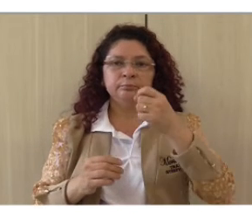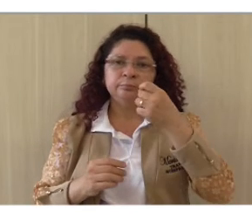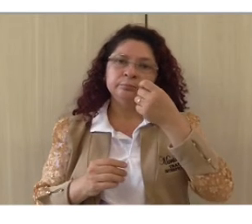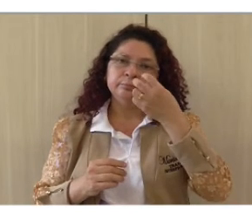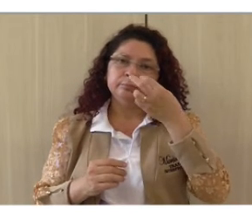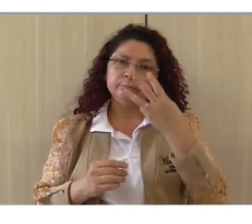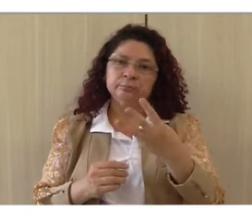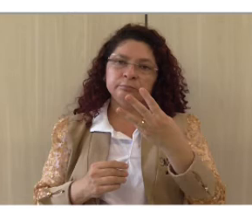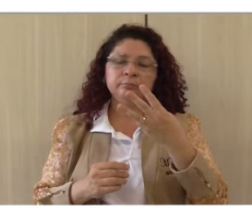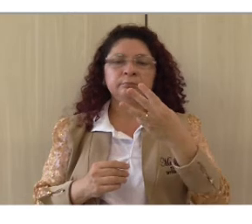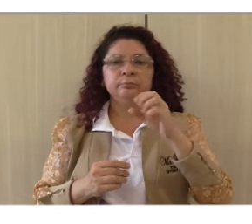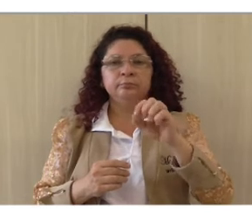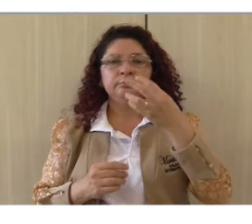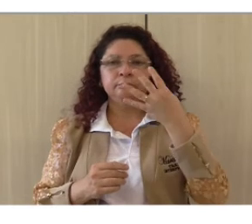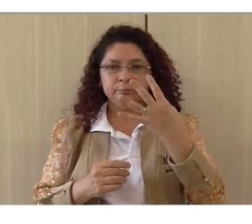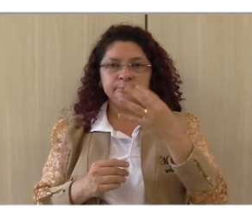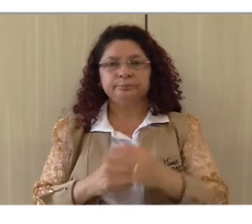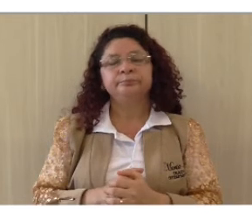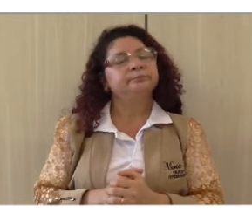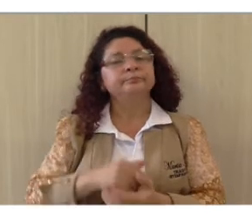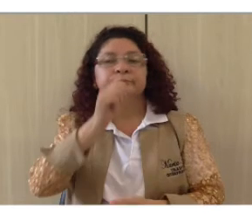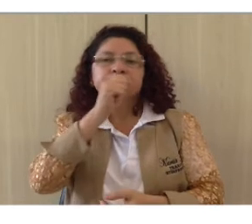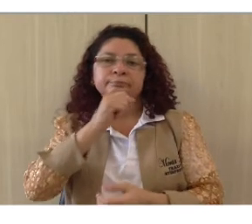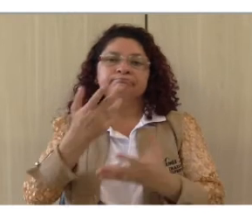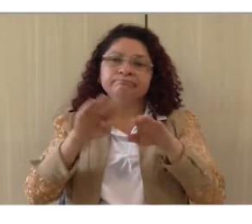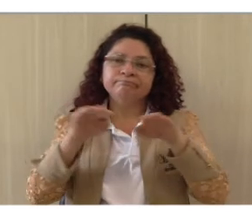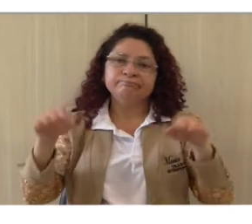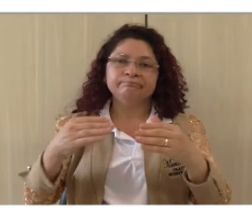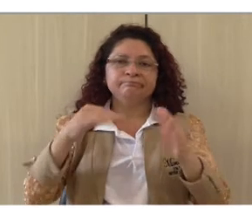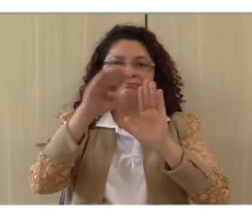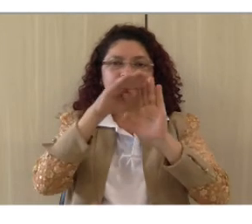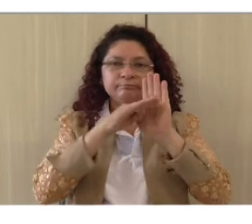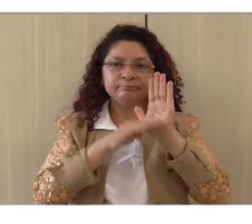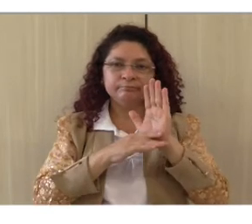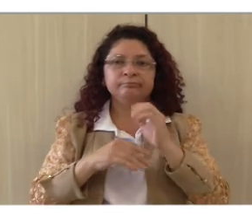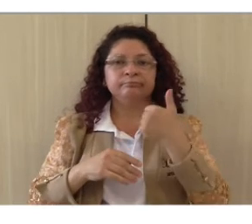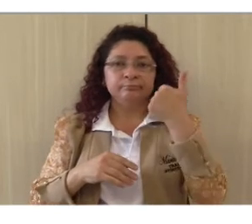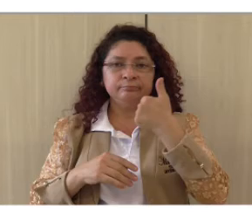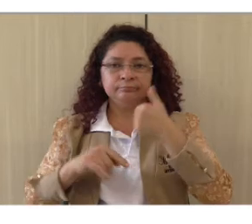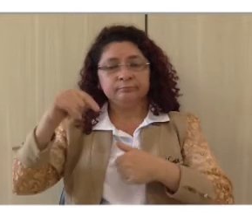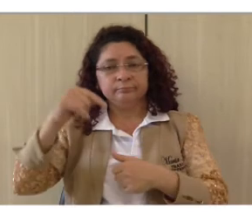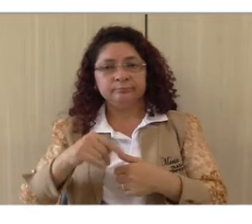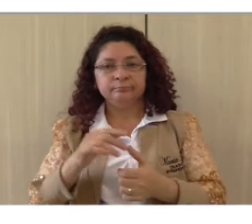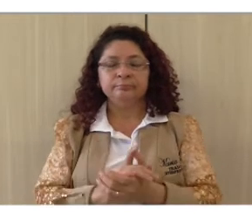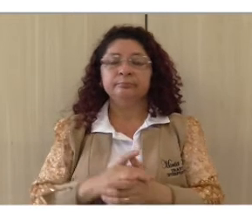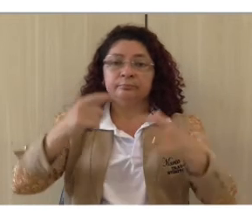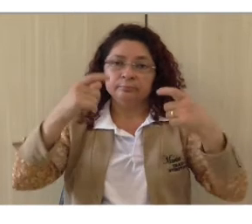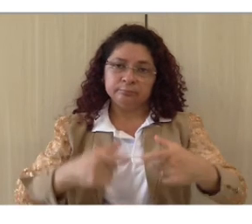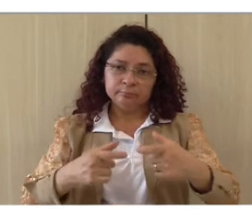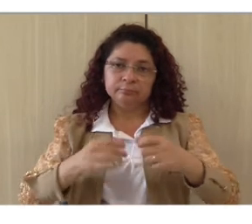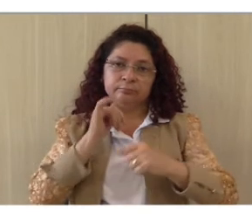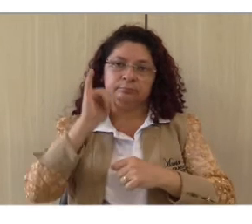6.2.2.4. As entrevistas serão realizadas conforme o cronograma no anexo 1 deste edital, com local e horário a